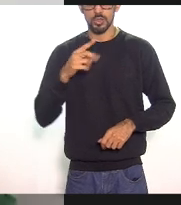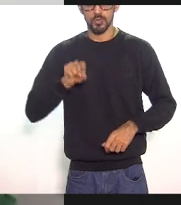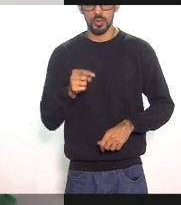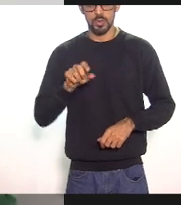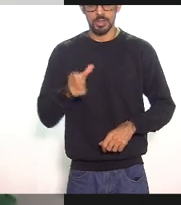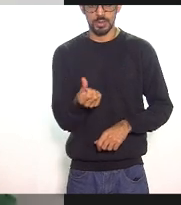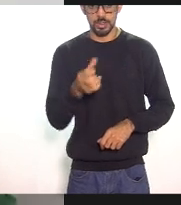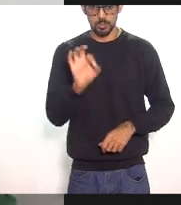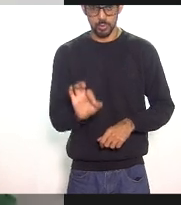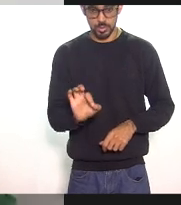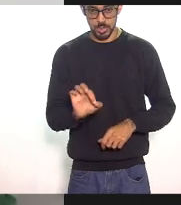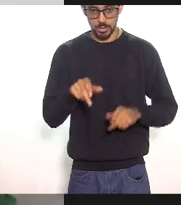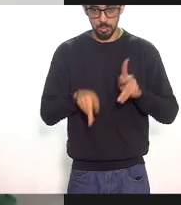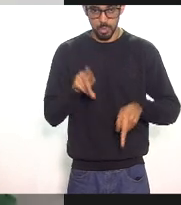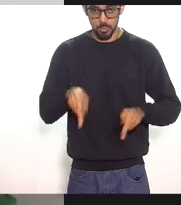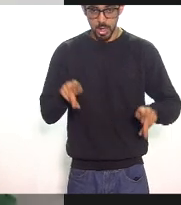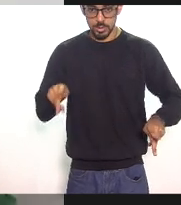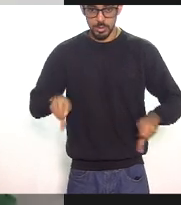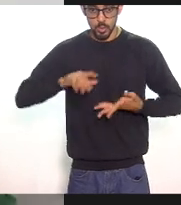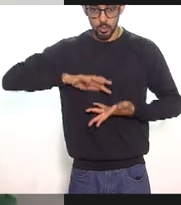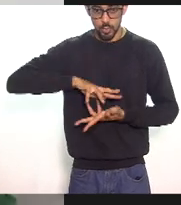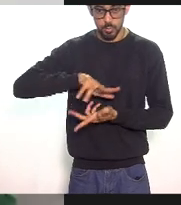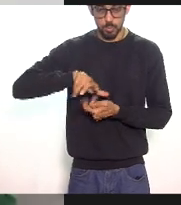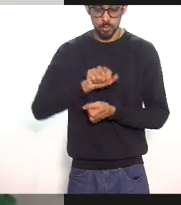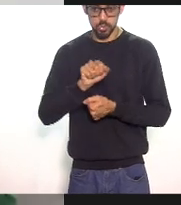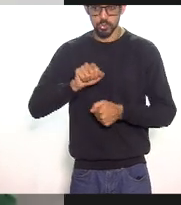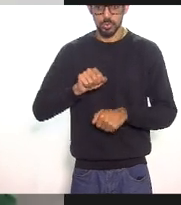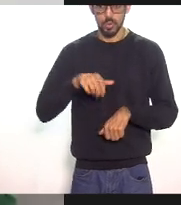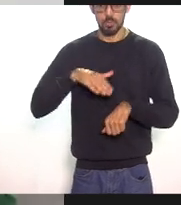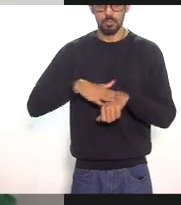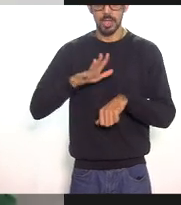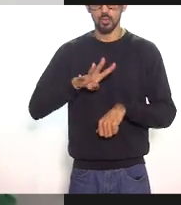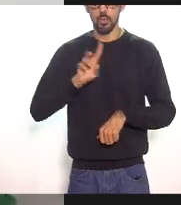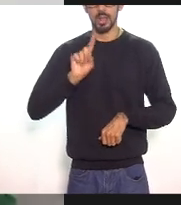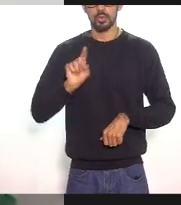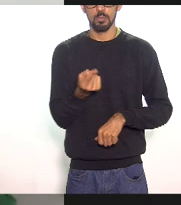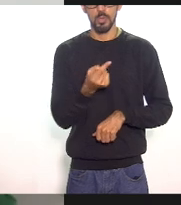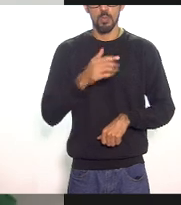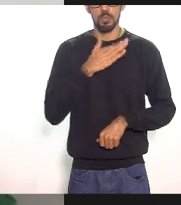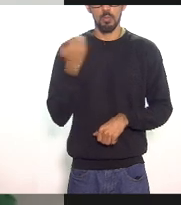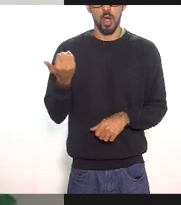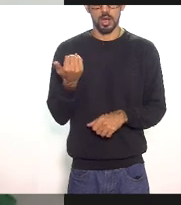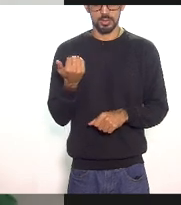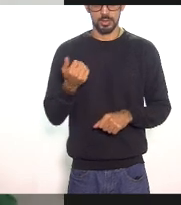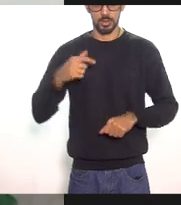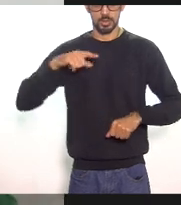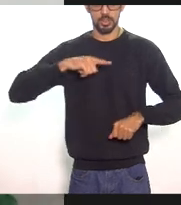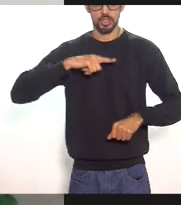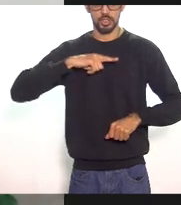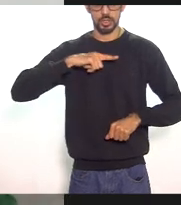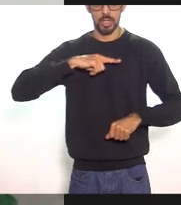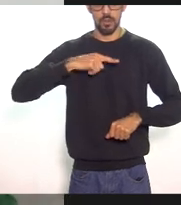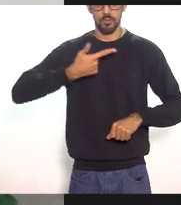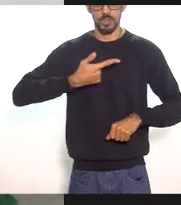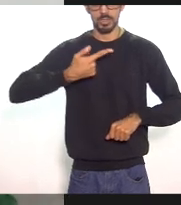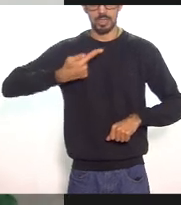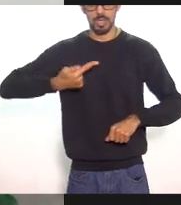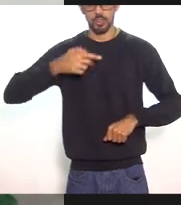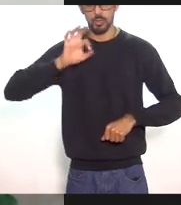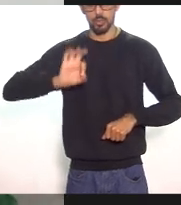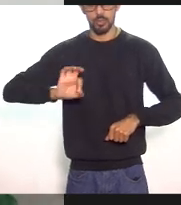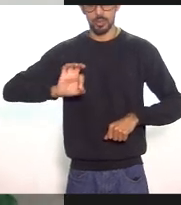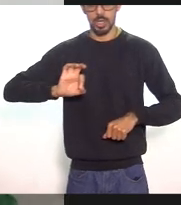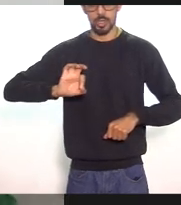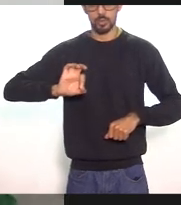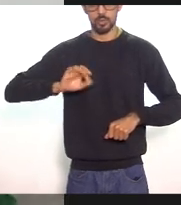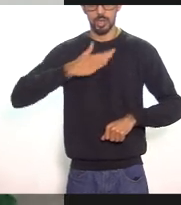população mundial, mas com essas mais de 4 mil mortes, ficamos aí, temos 27% das mortes